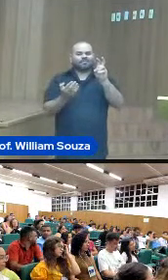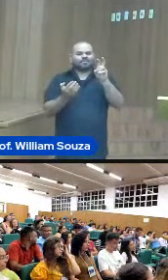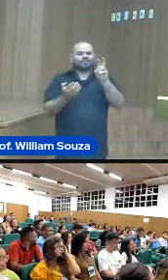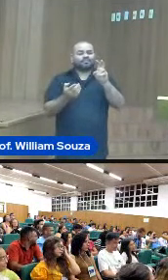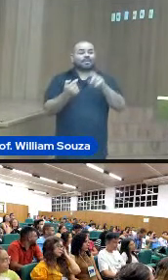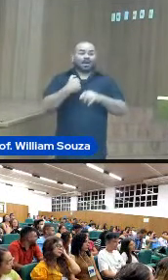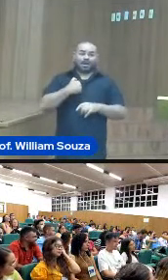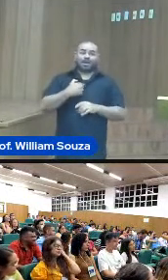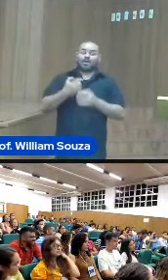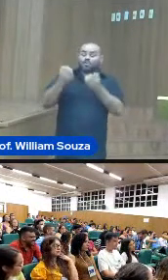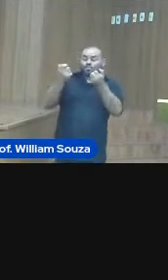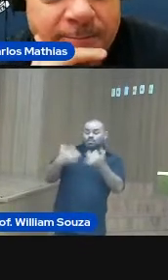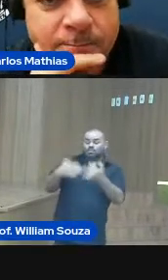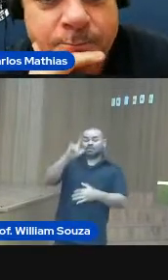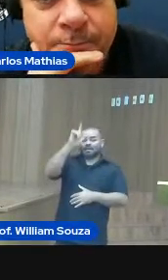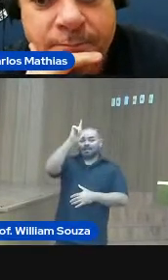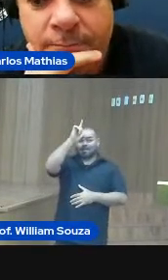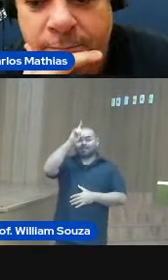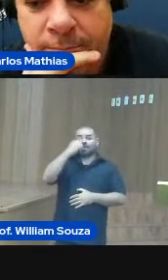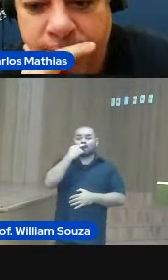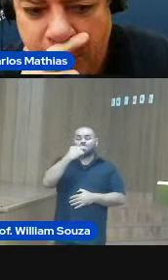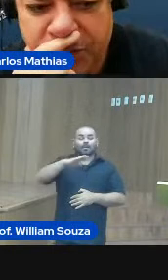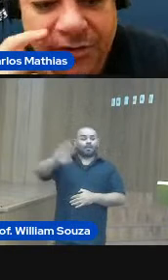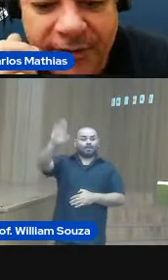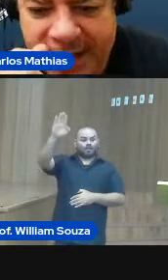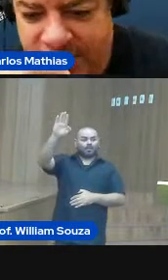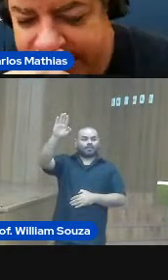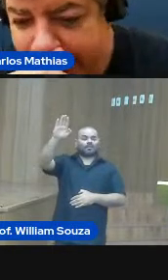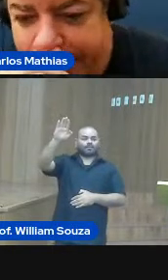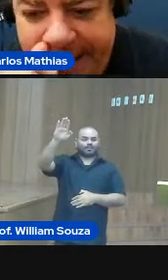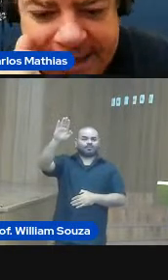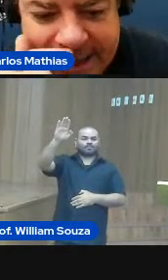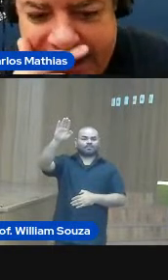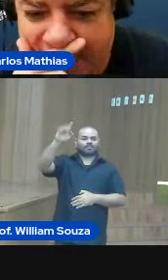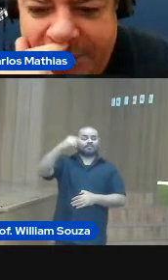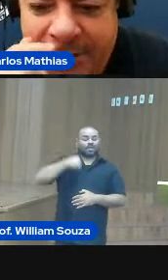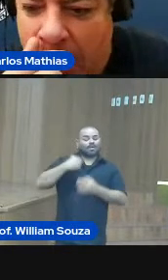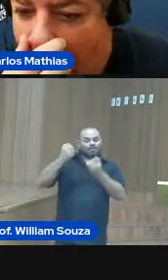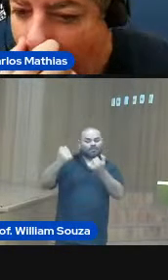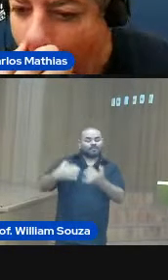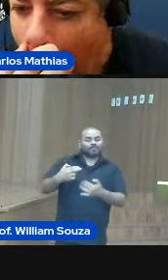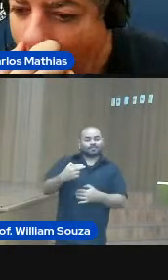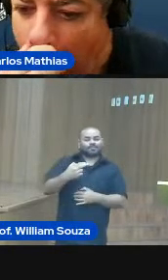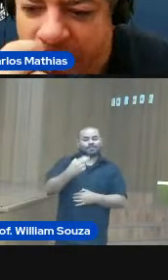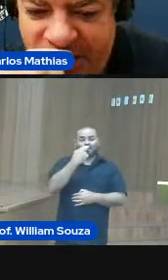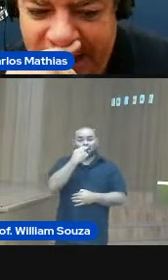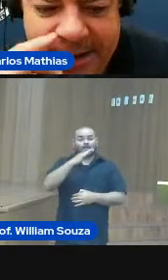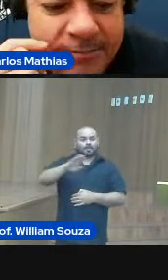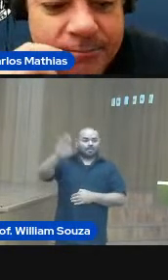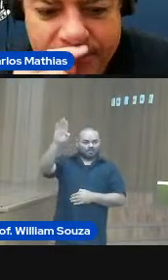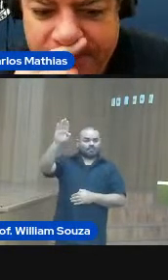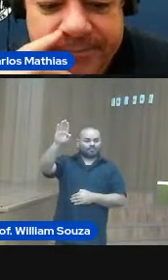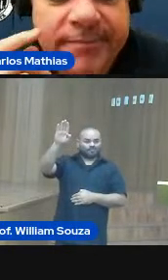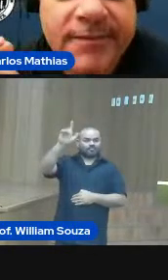de Hitler, tá? Eu estou falando da Alemanha, queridos.